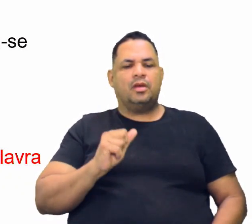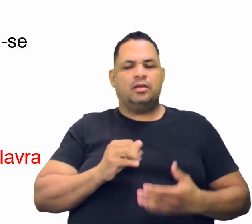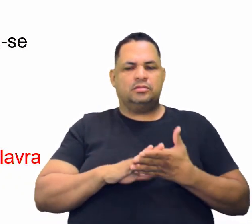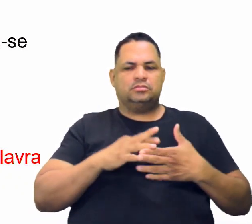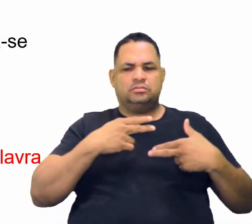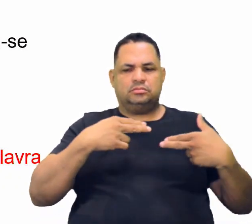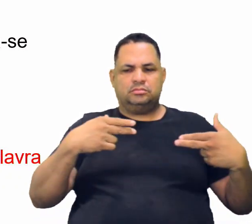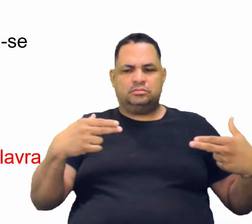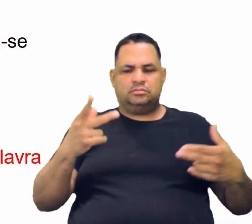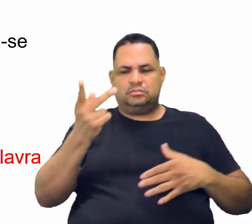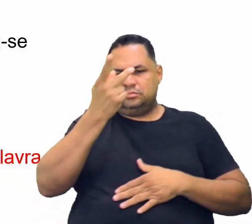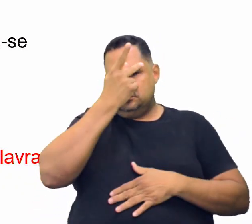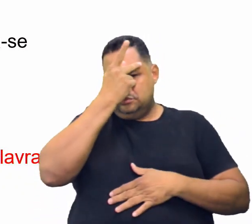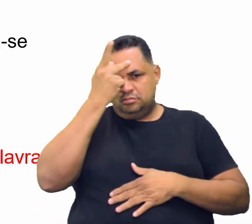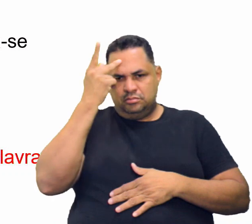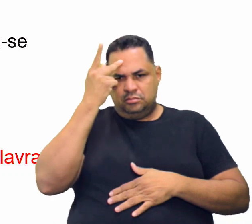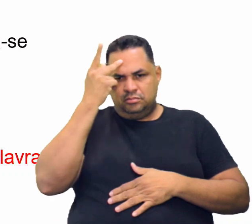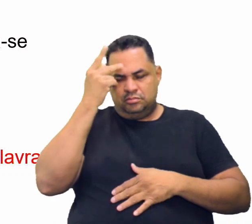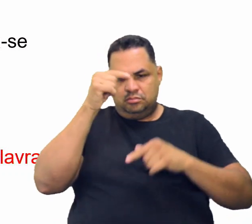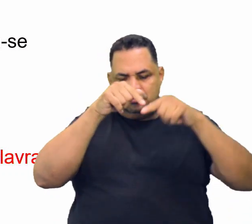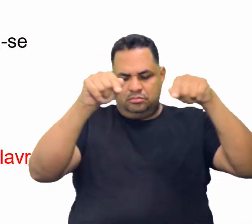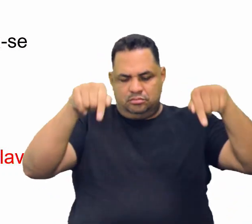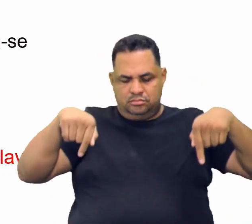sala dá para ser trocado por qual?